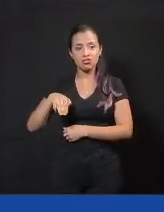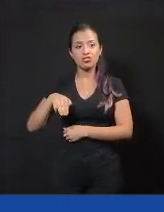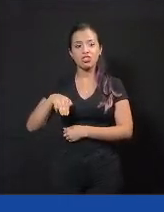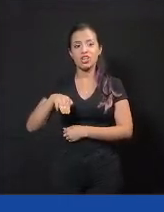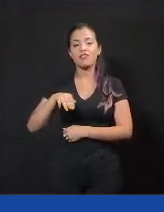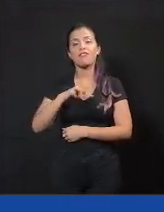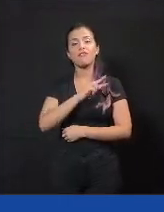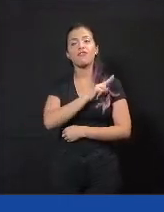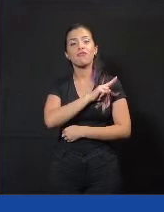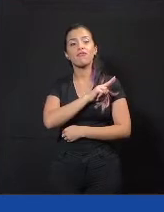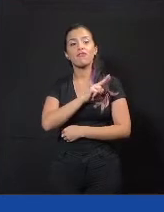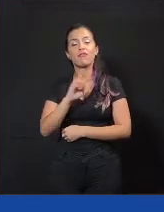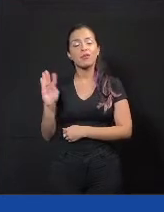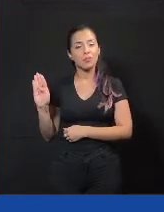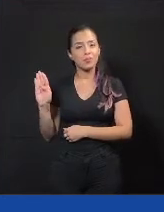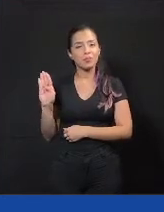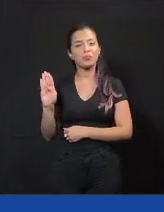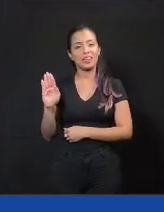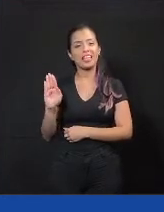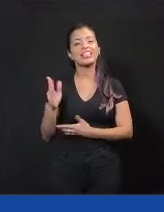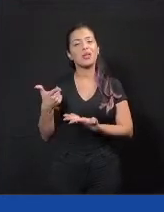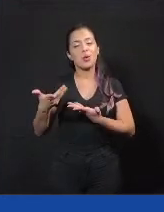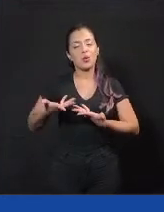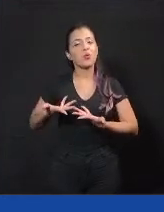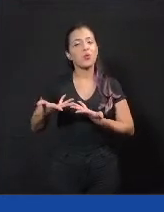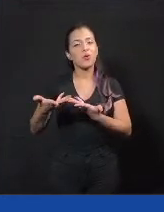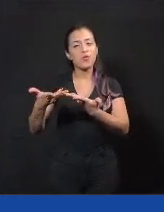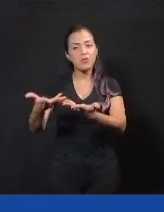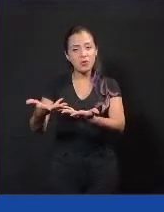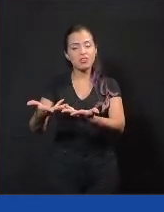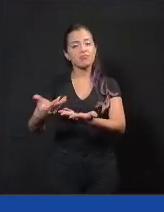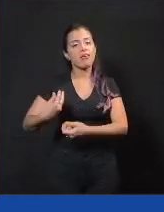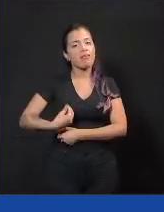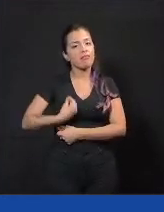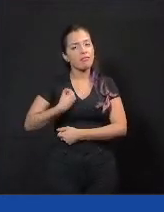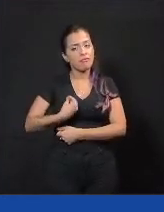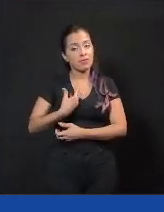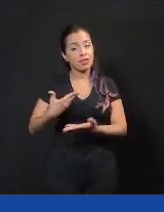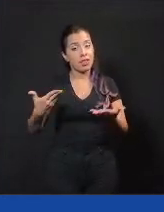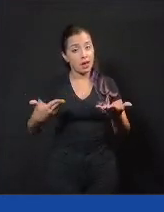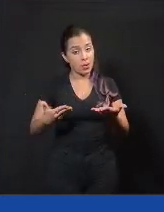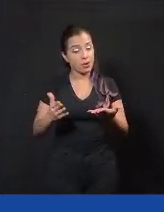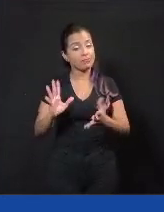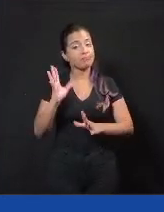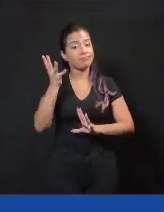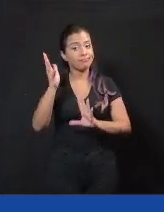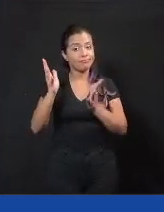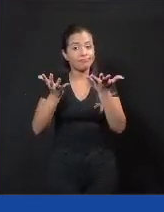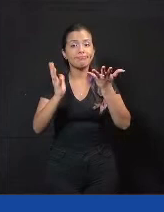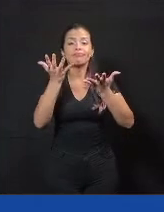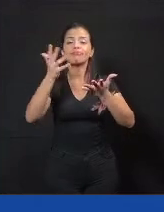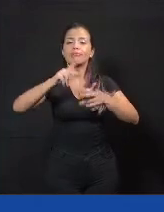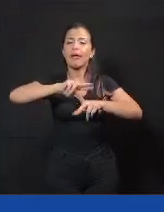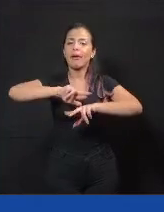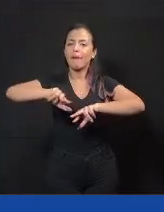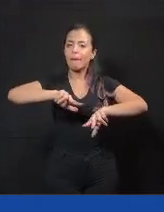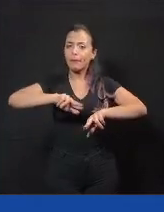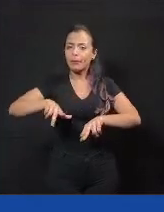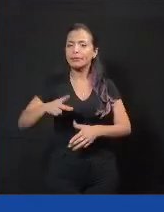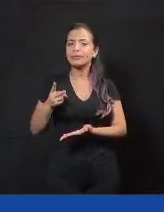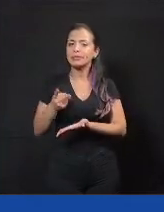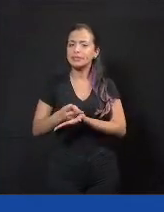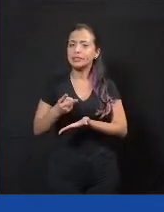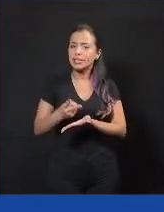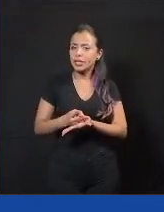tão oportuno, né? Já que estamos vivendo várias situações, vários episódios em que a